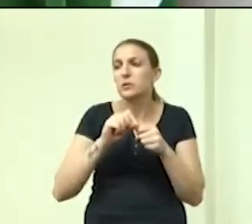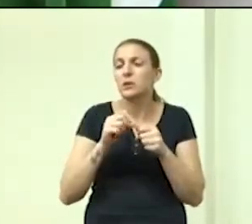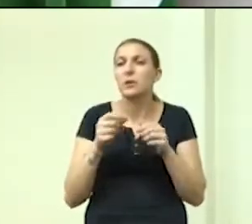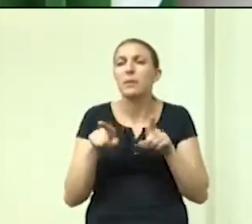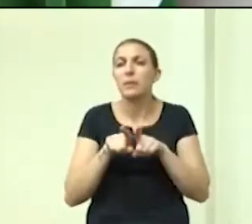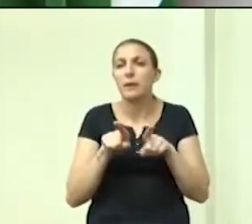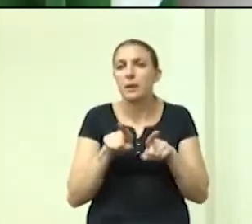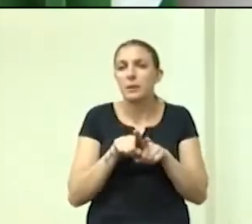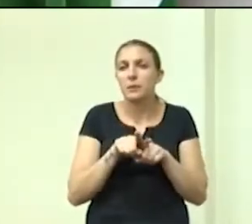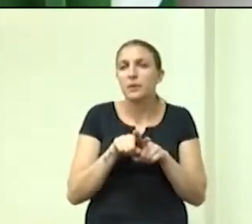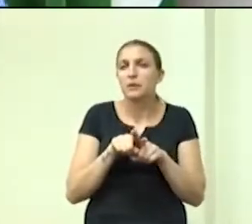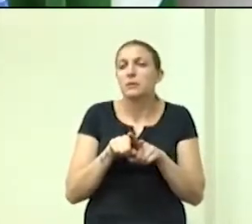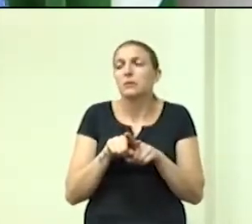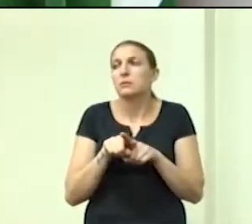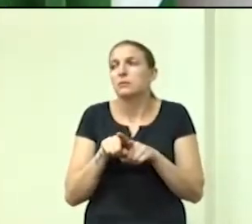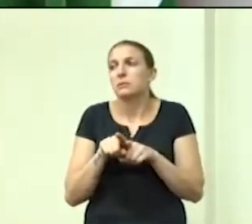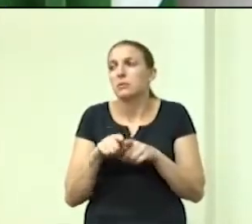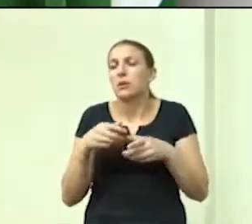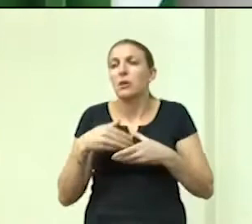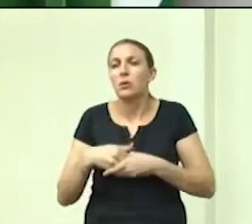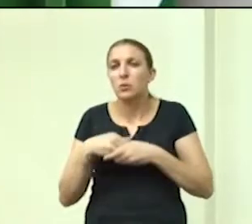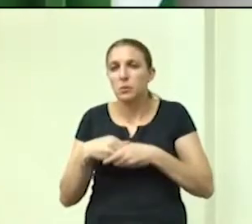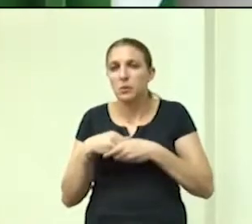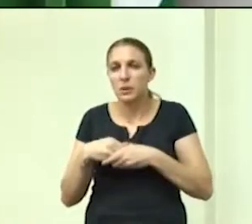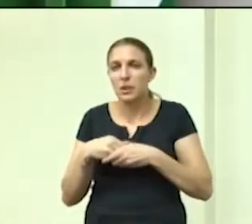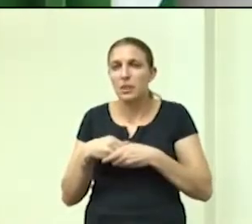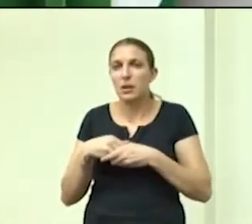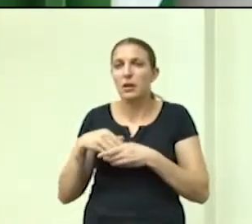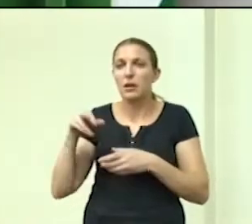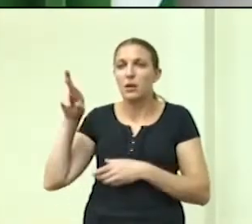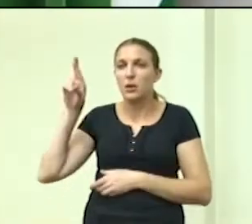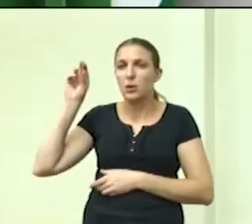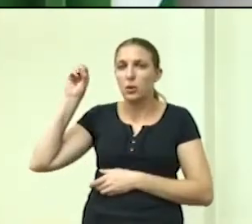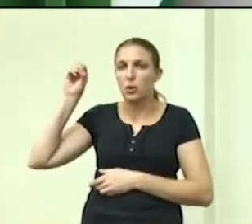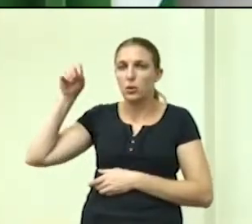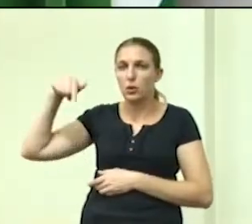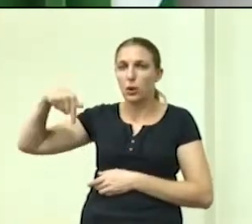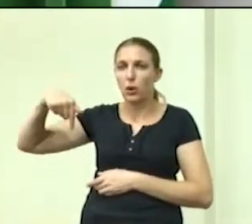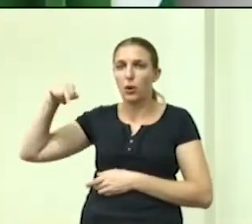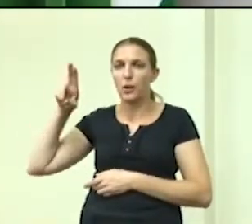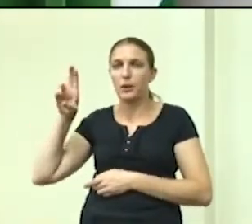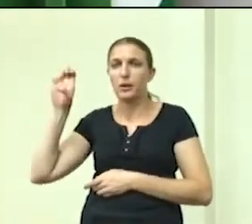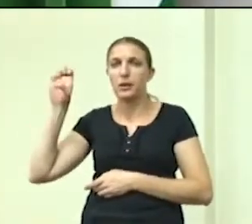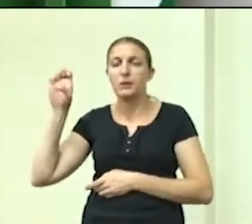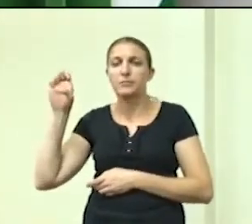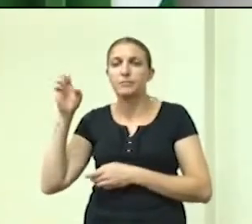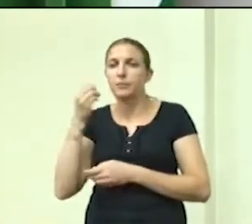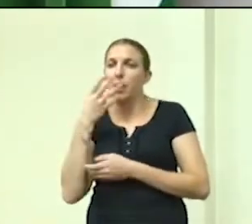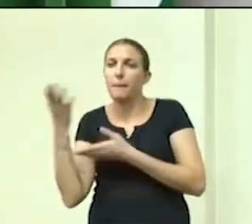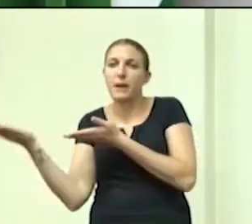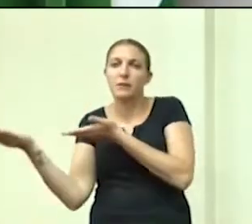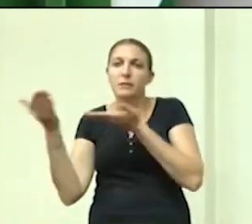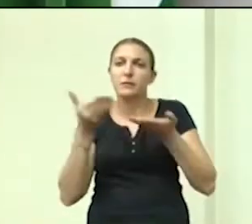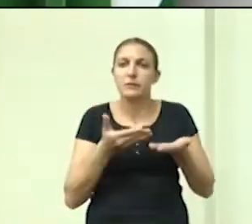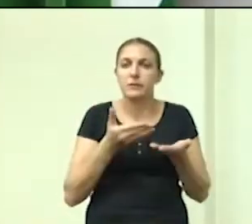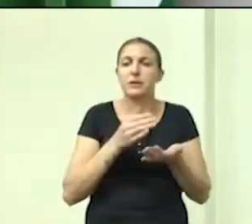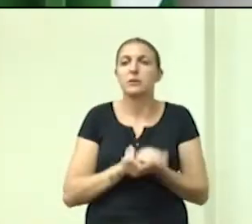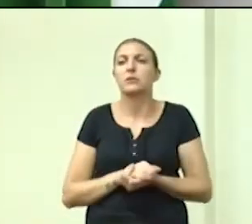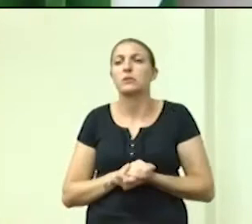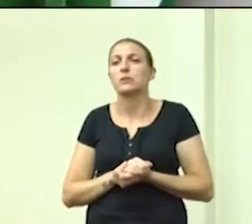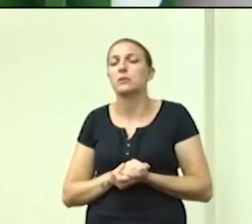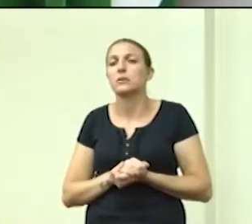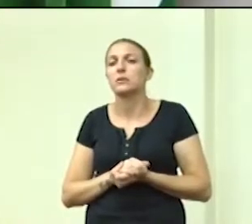lhe peço escusas que antes não o fiz. Seja bem-vindo a esta casa. Traga aqui, já vi que vem com